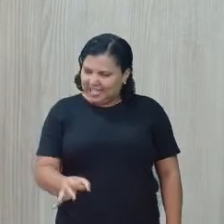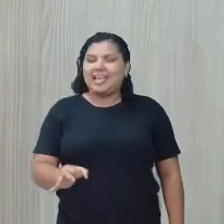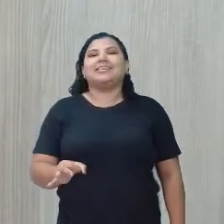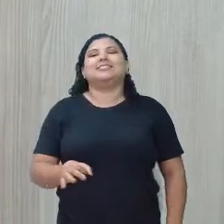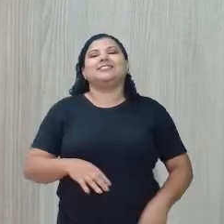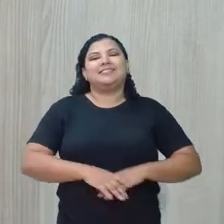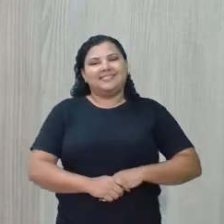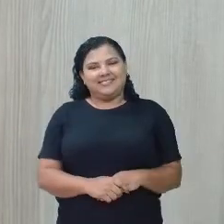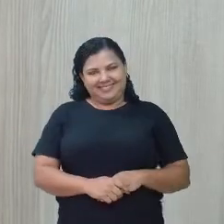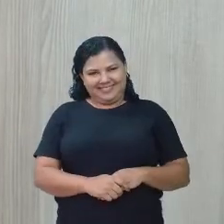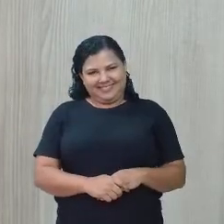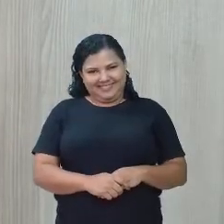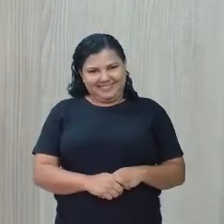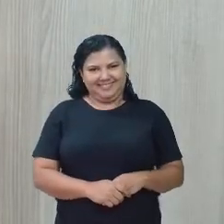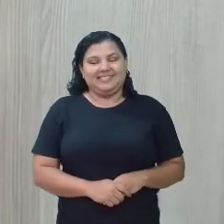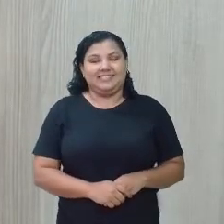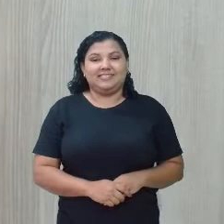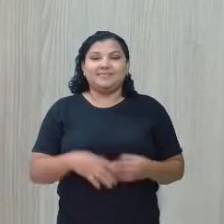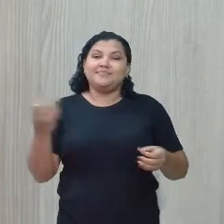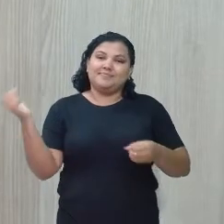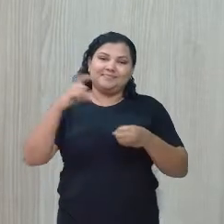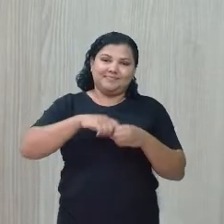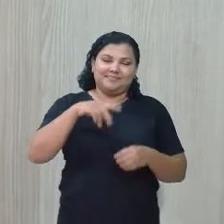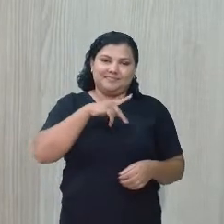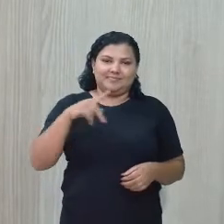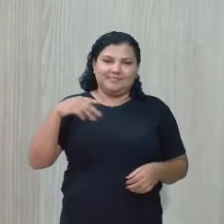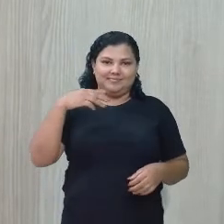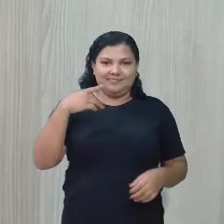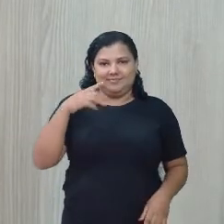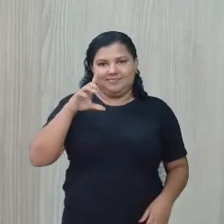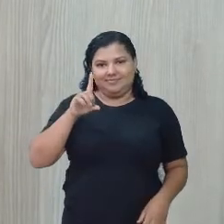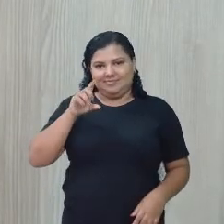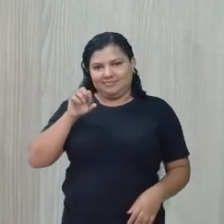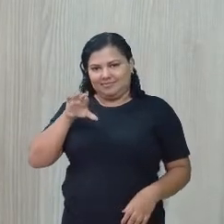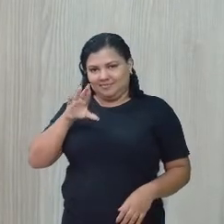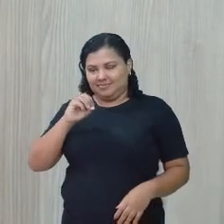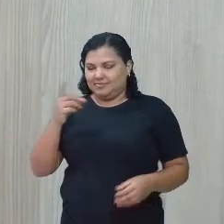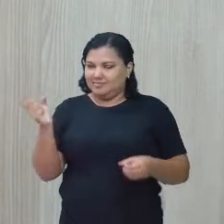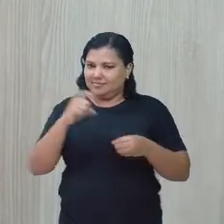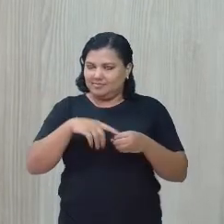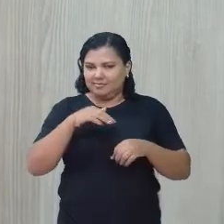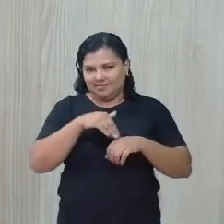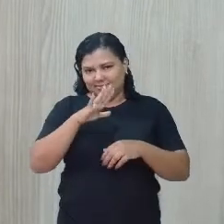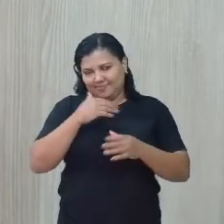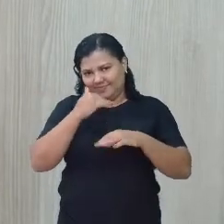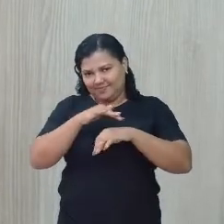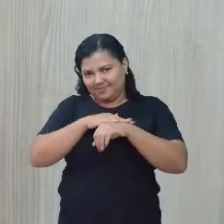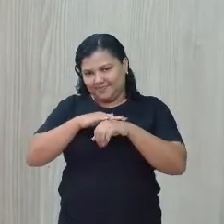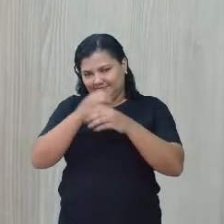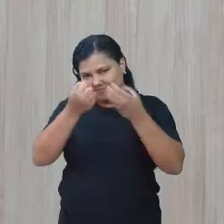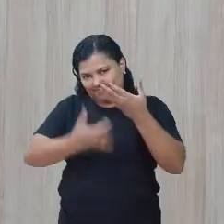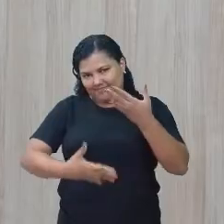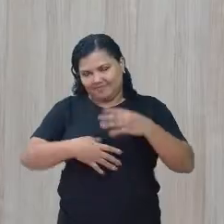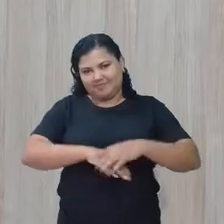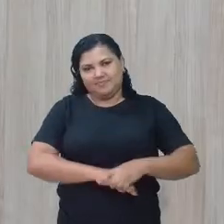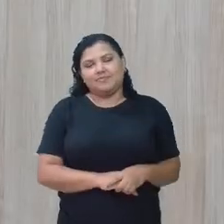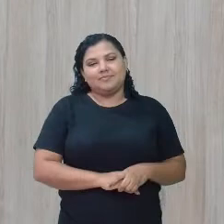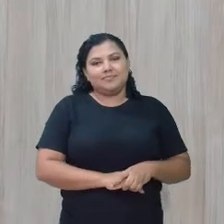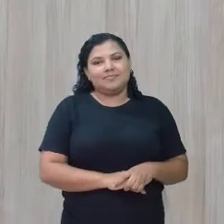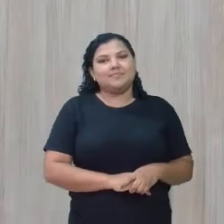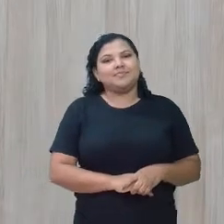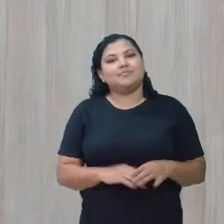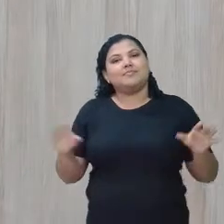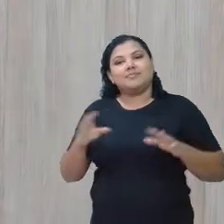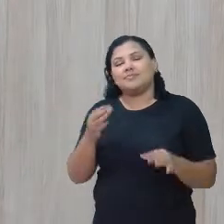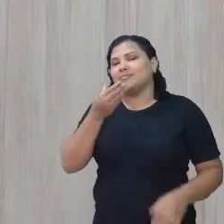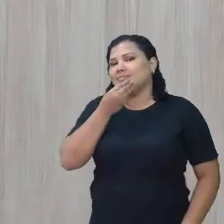falar certinho, viu, gente? Eu vou voltar aqui com o professor Pedro, já a gente retorna com mais comentários, tá? Pessoal,